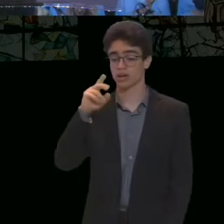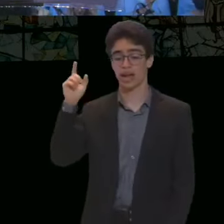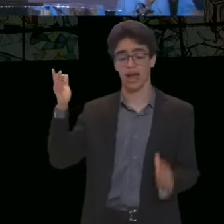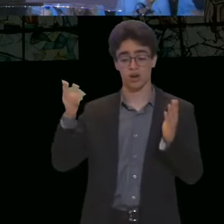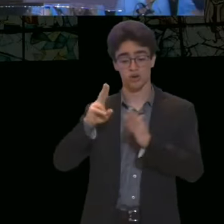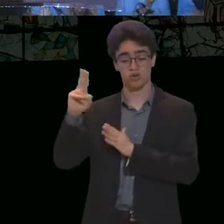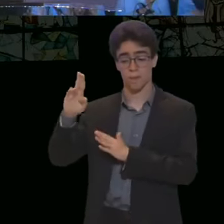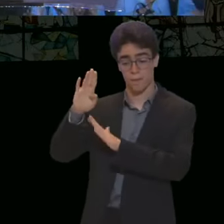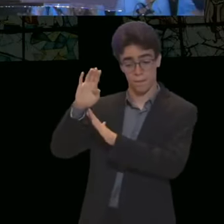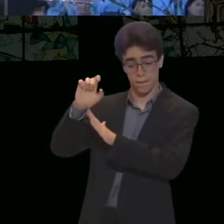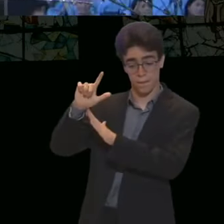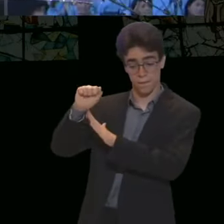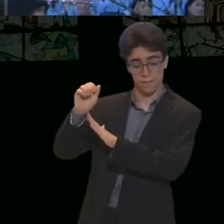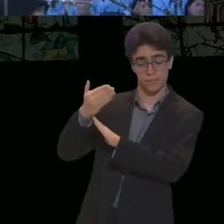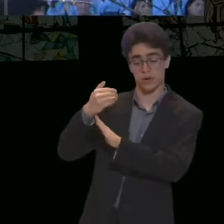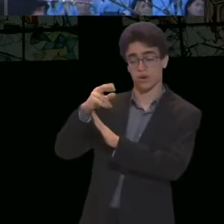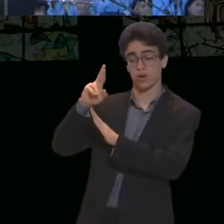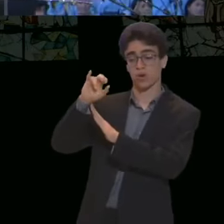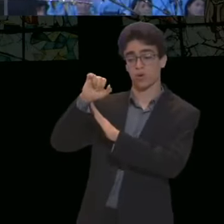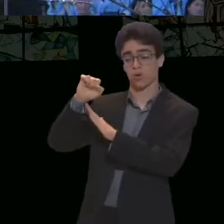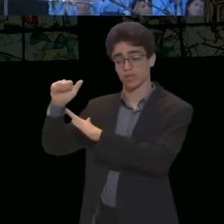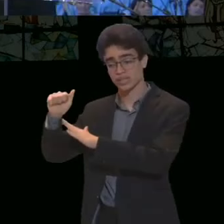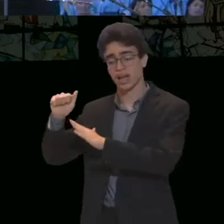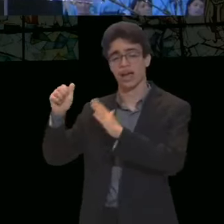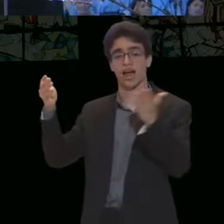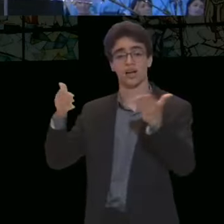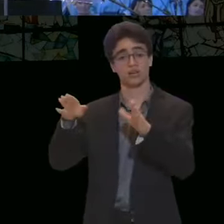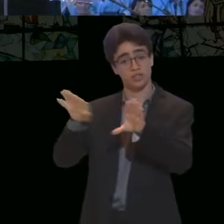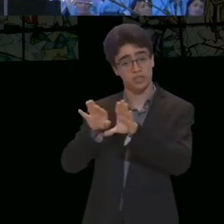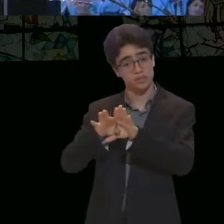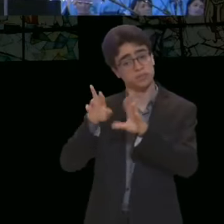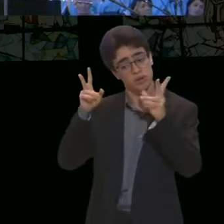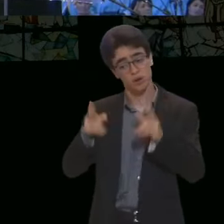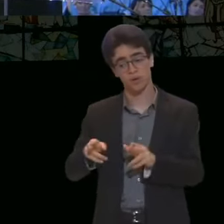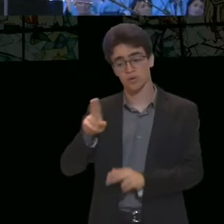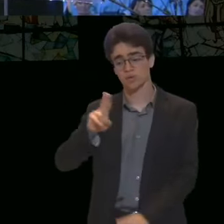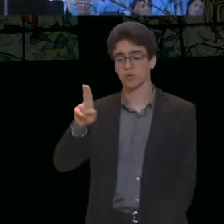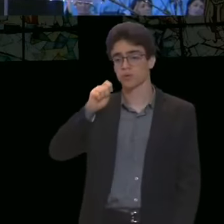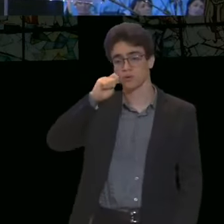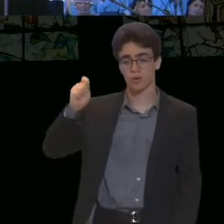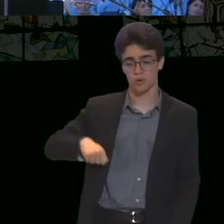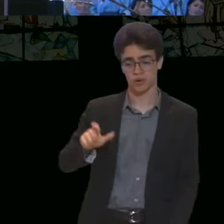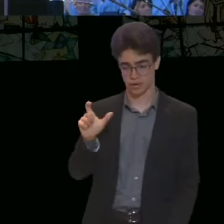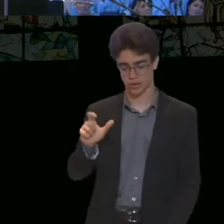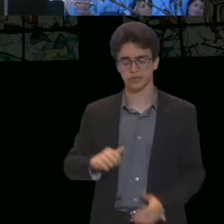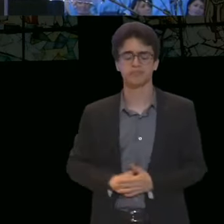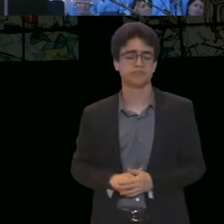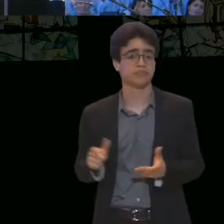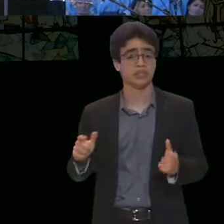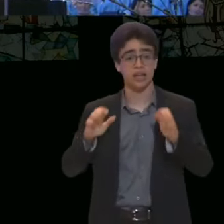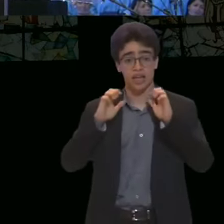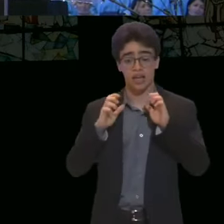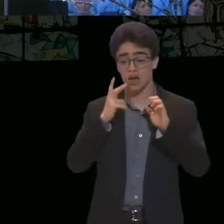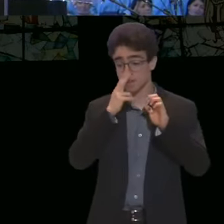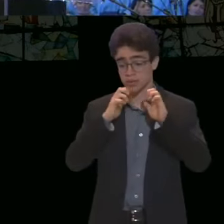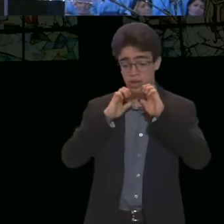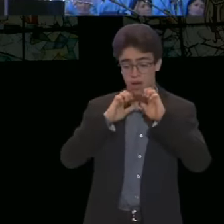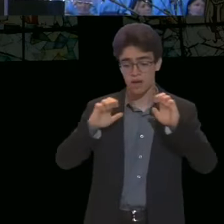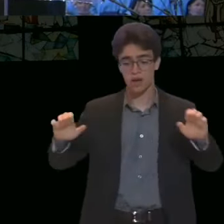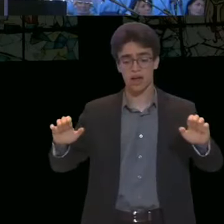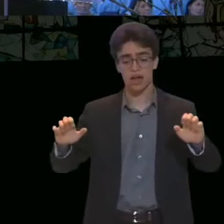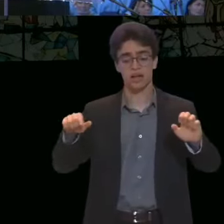Rússia, nos tempos modernos, a própria Ucrânia. Ela foi evangelizada inicialmente, e